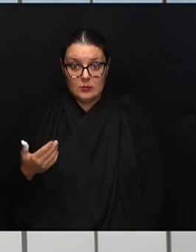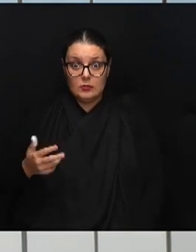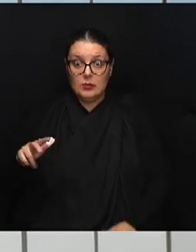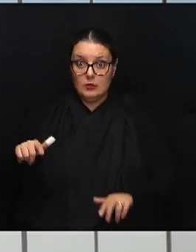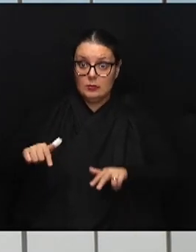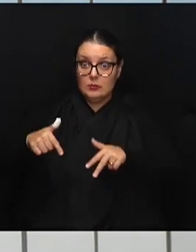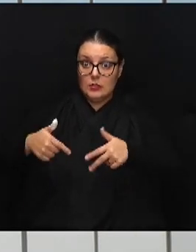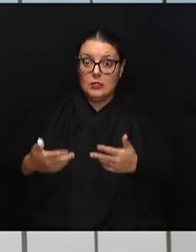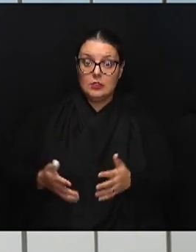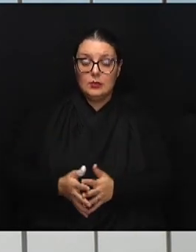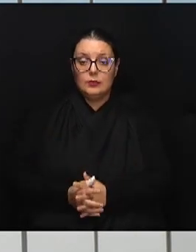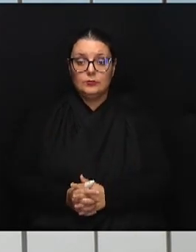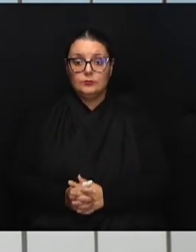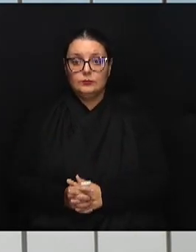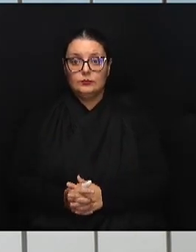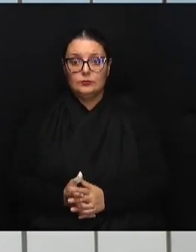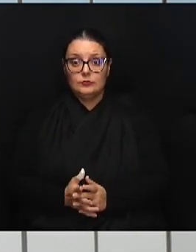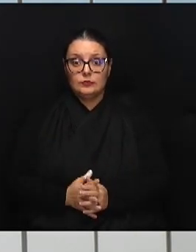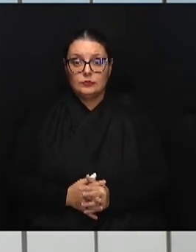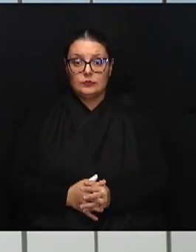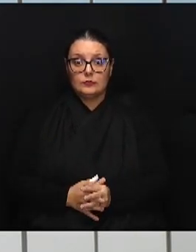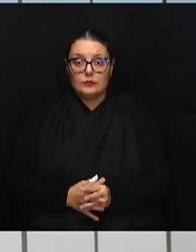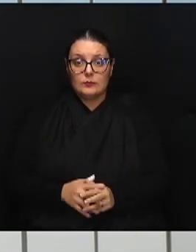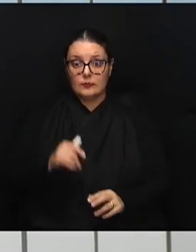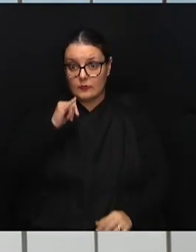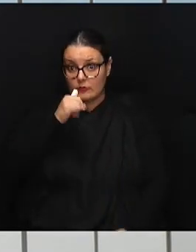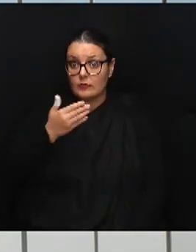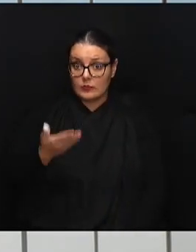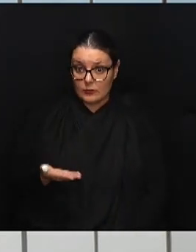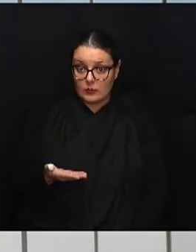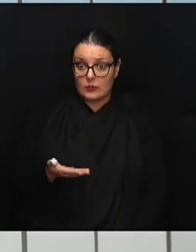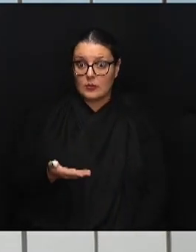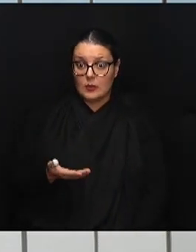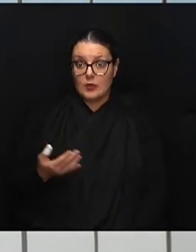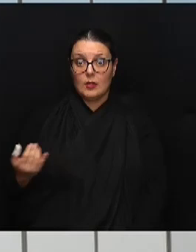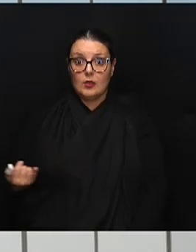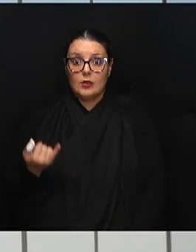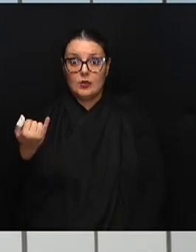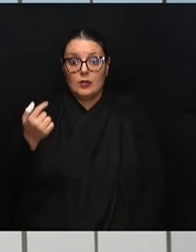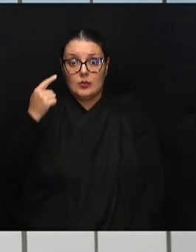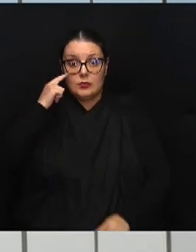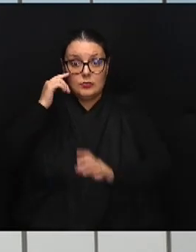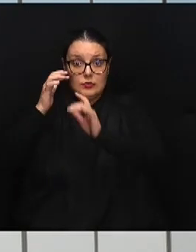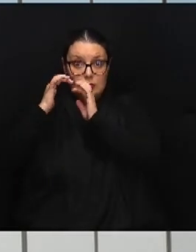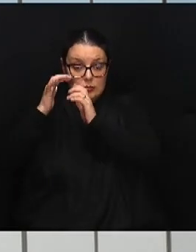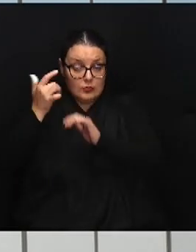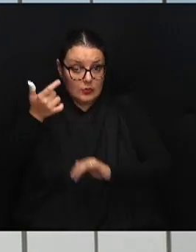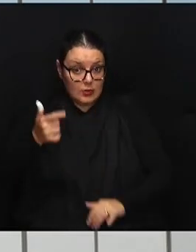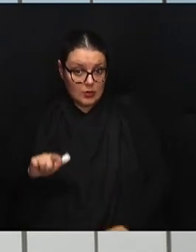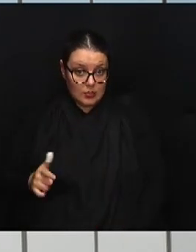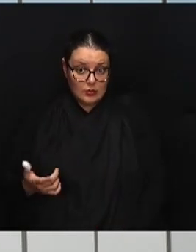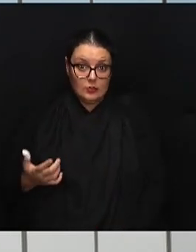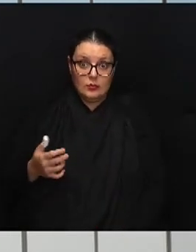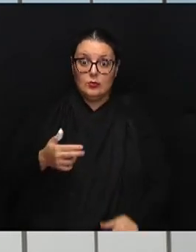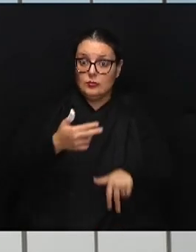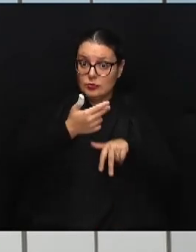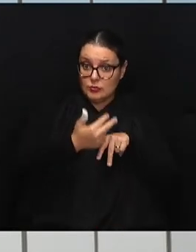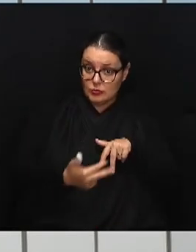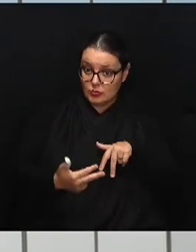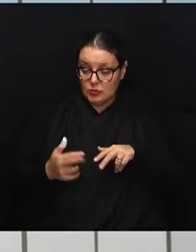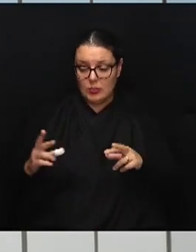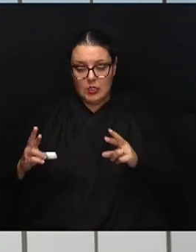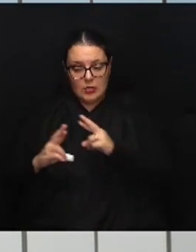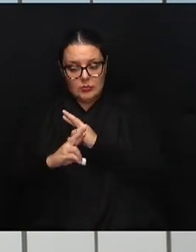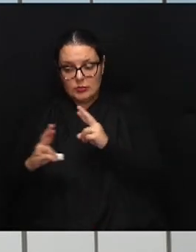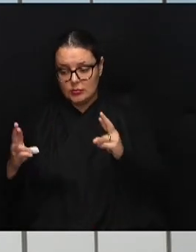ativa, e ela fala sobre essa importância de repensar o gênero, as